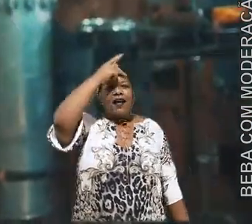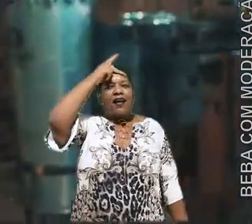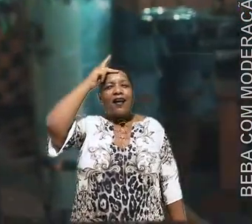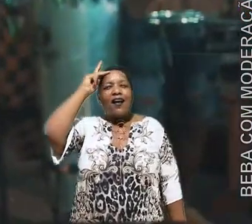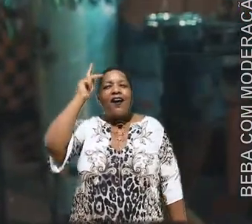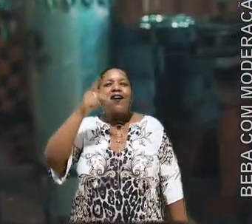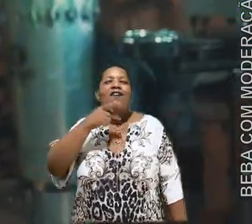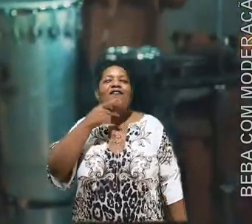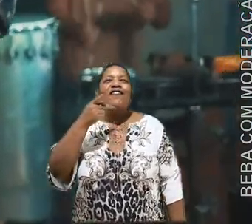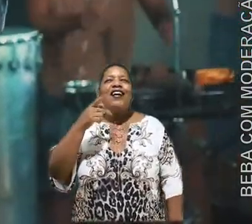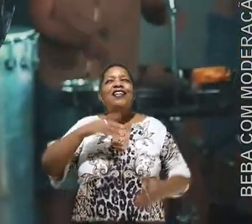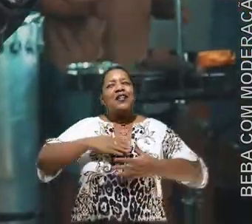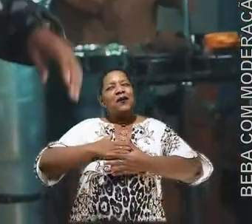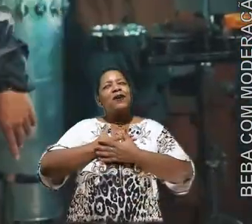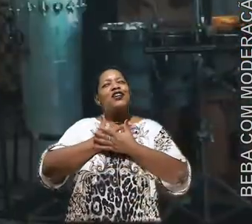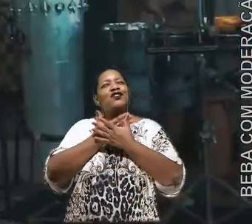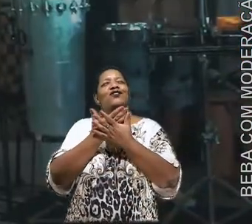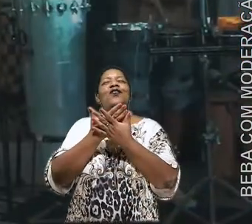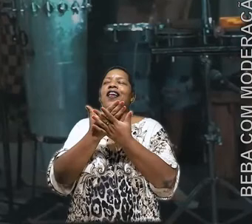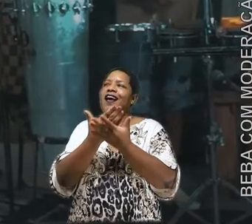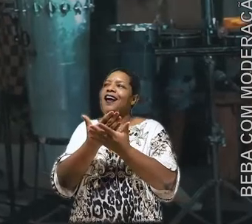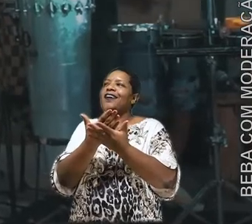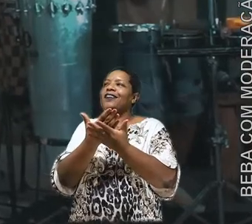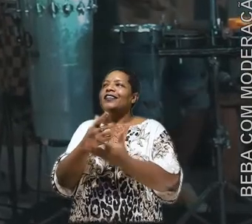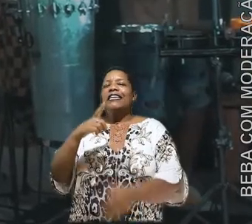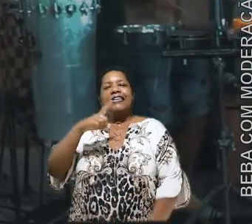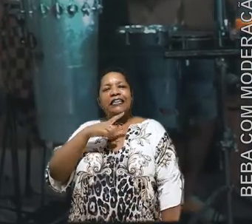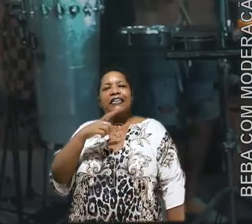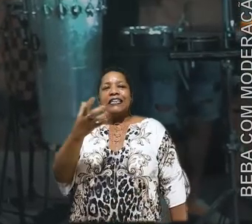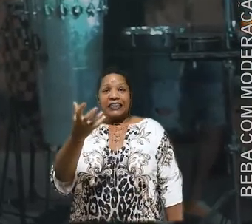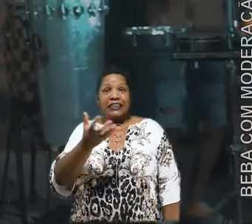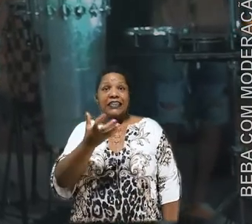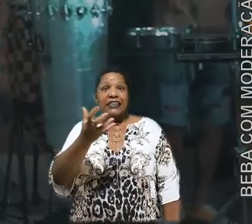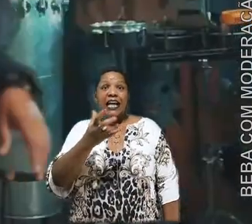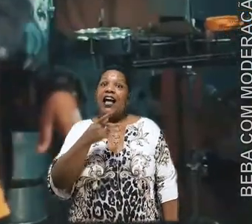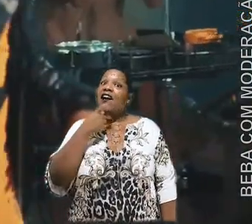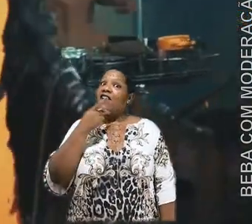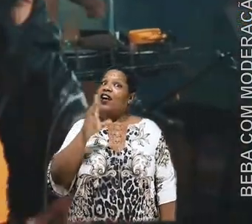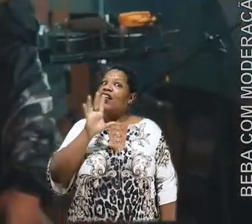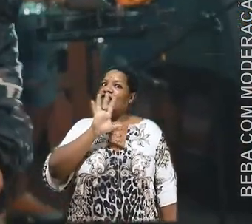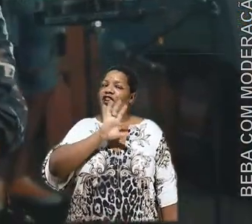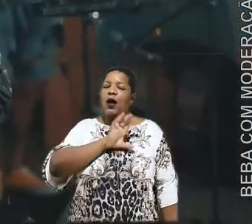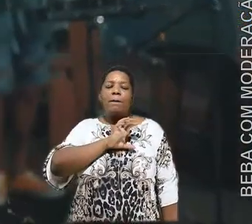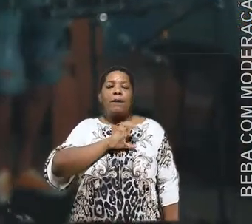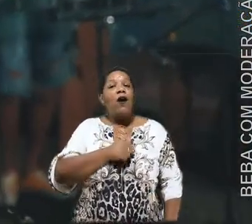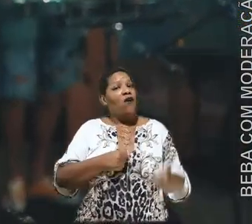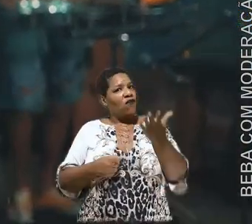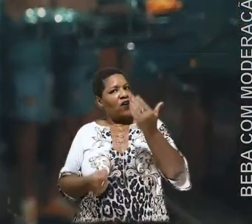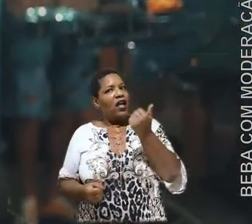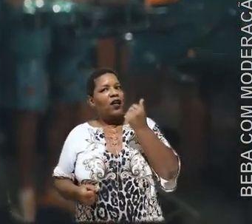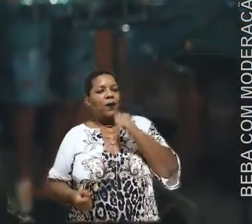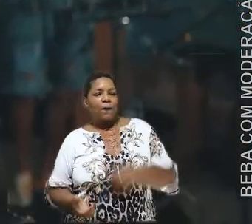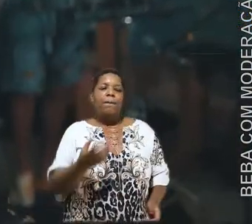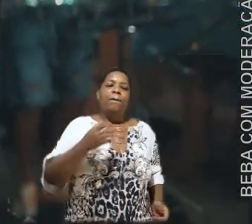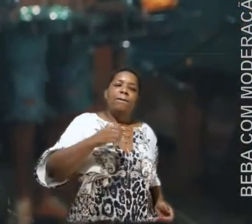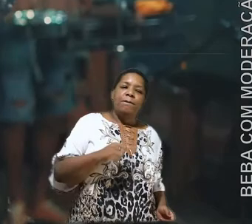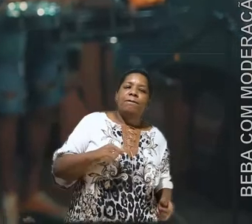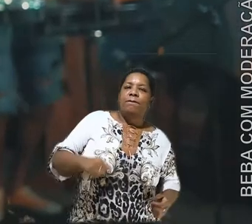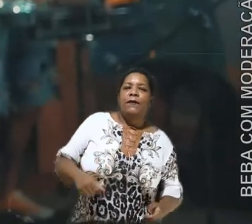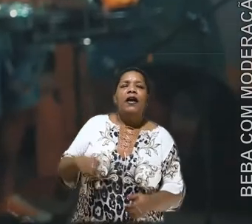fala quando a gente está apaixonado e quer falar de amor vamos assim beijo